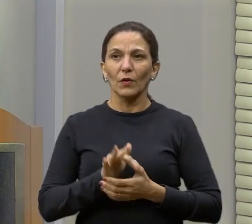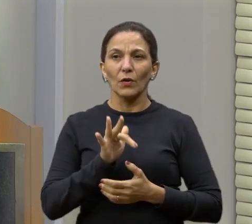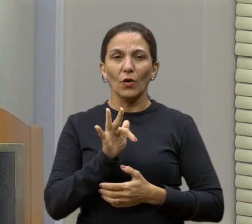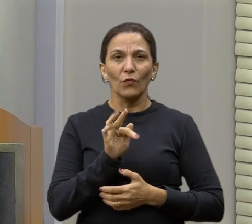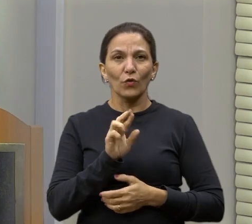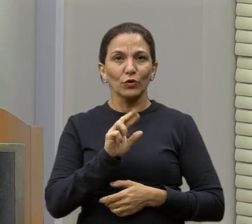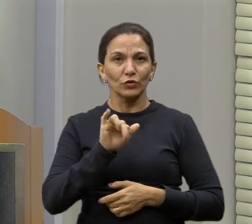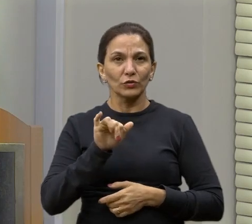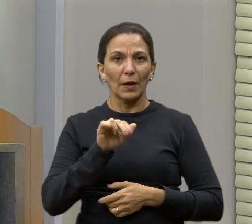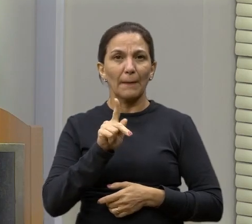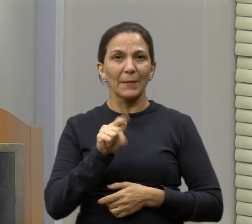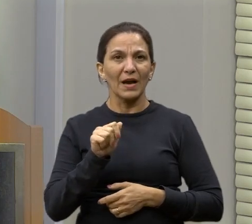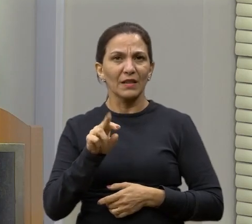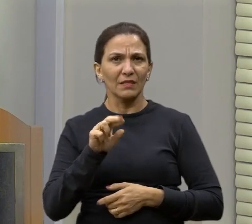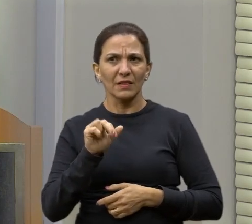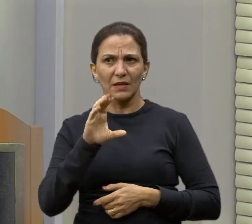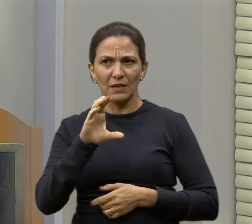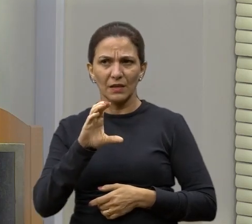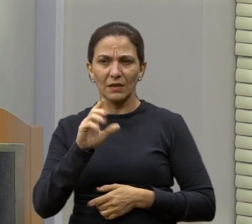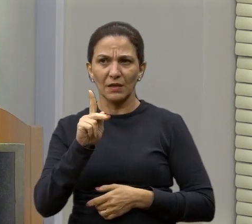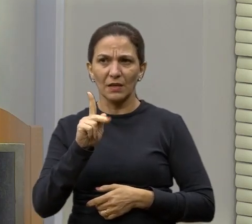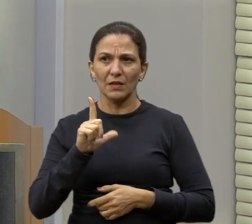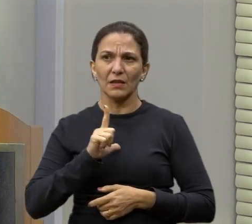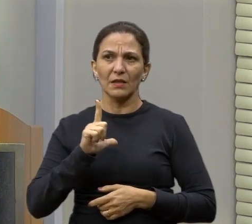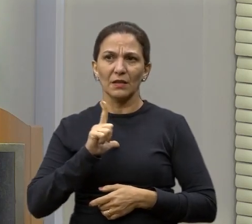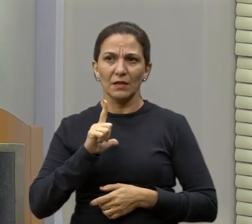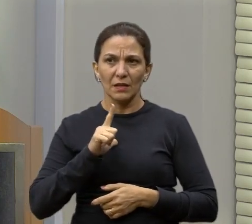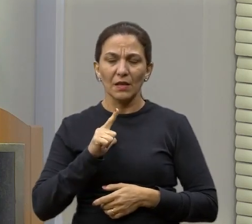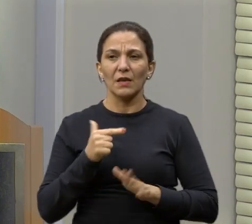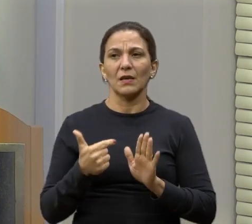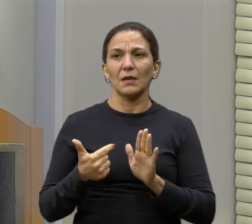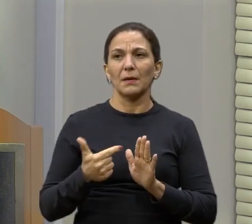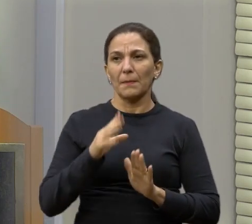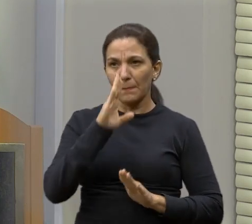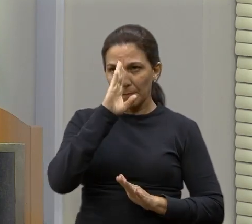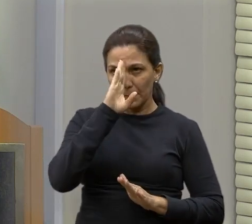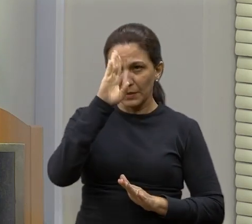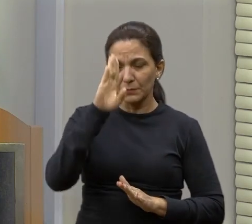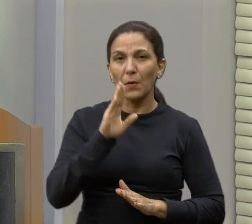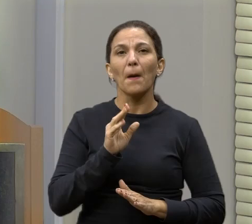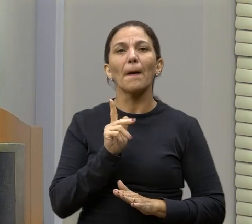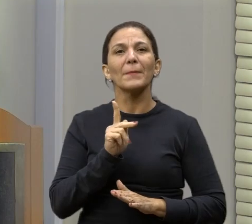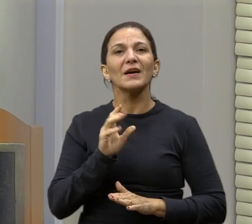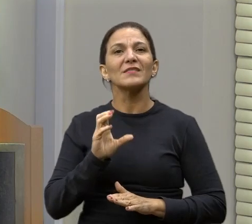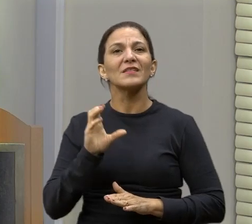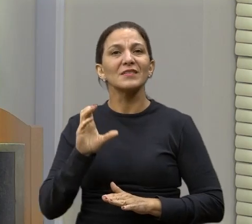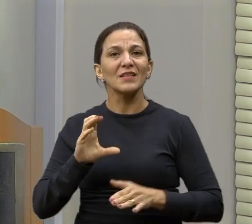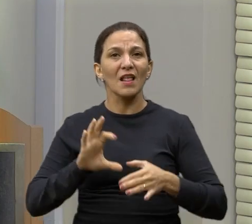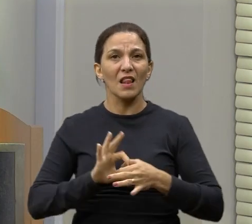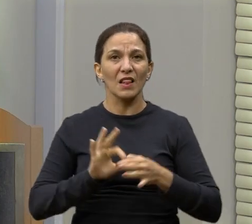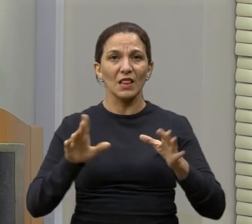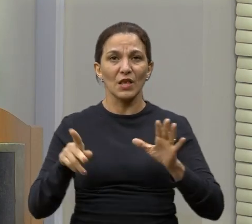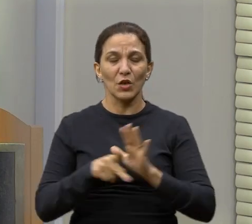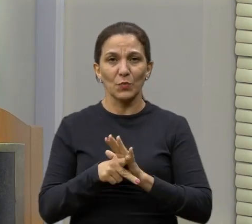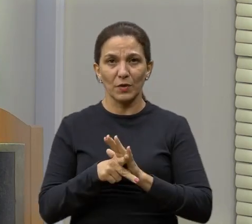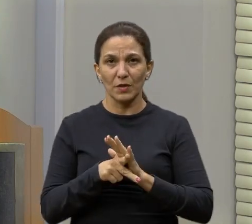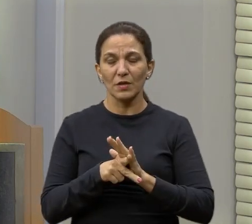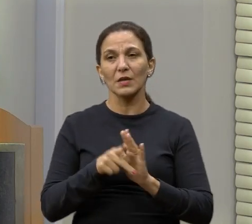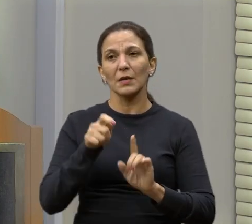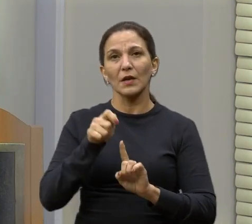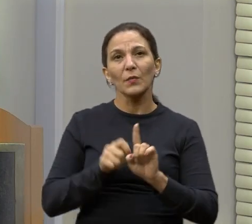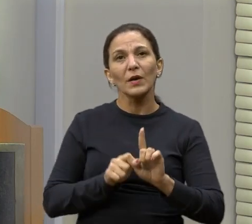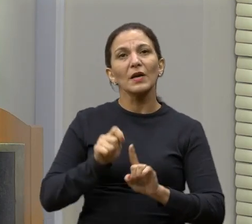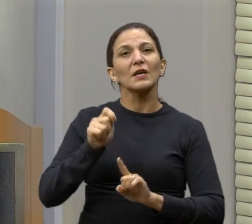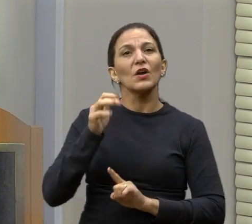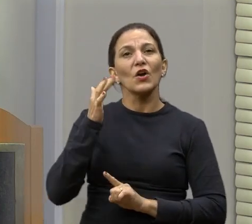Forjado, Patrick Wellington Salomão, vulgo Forjado, apontado como um dos principais líderes do PCC em liberdade, solto em fevereiro de